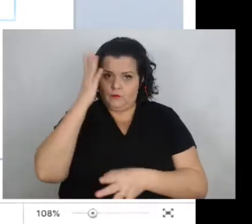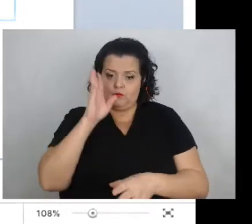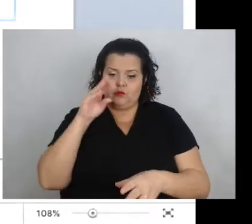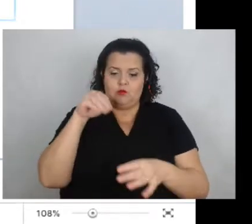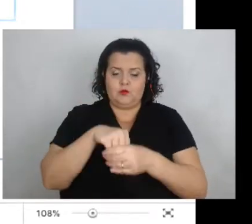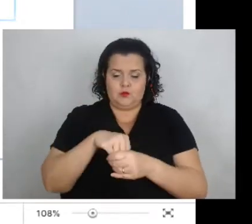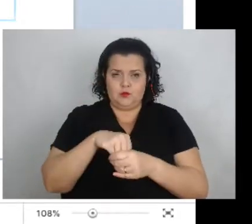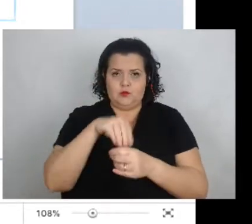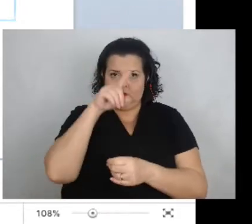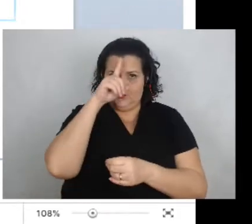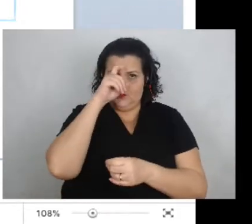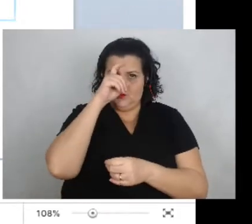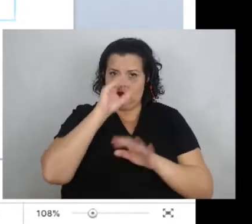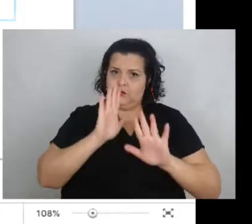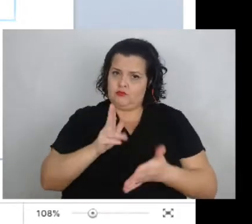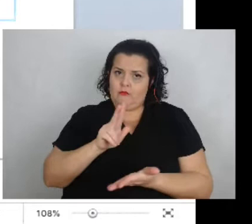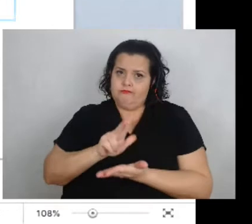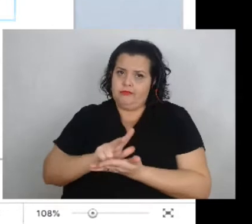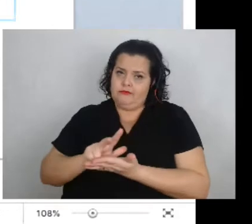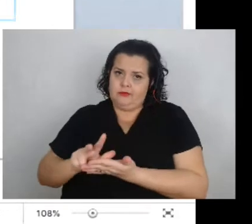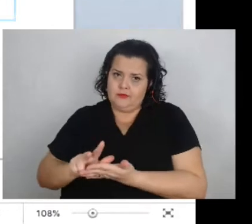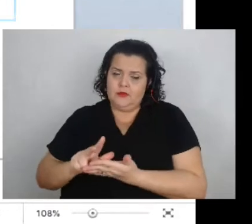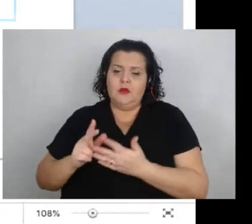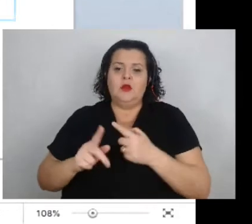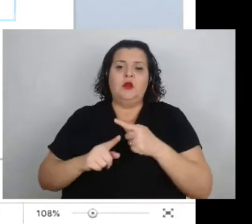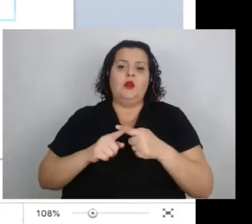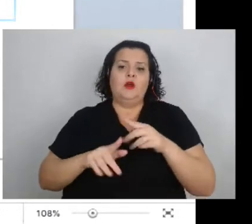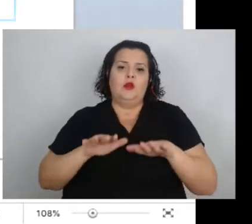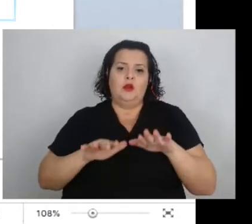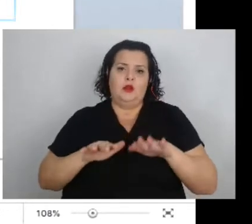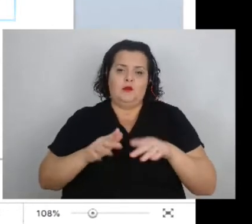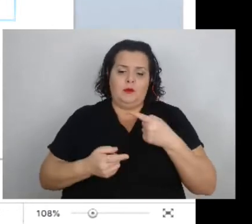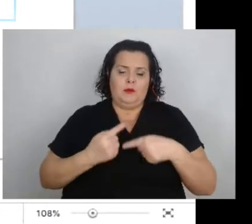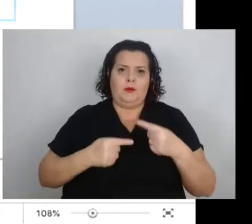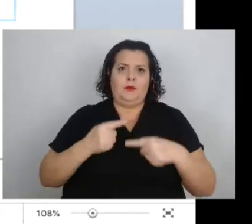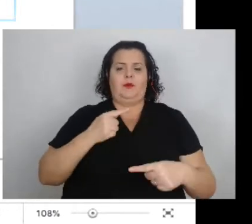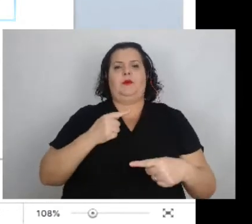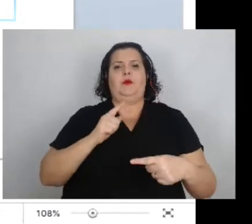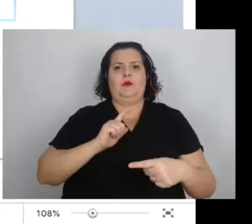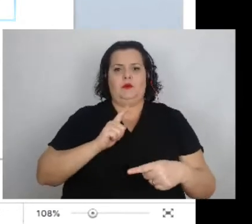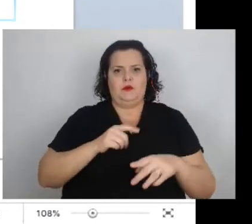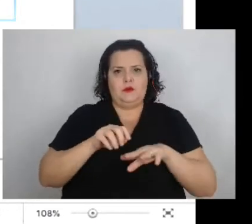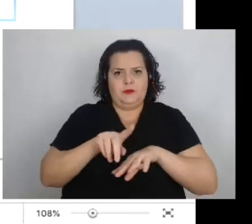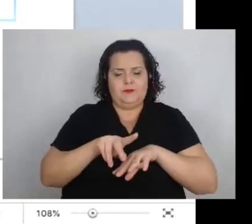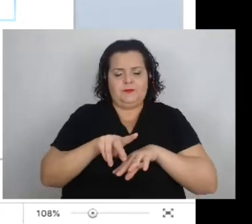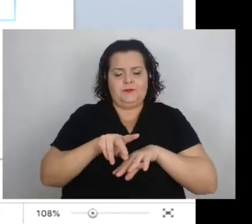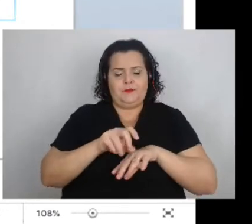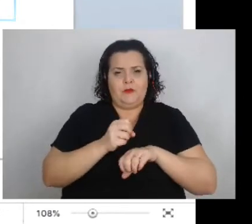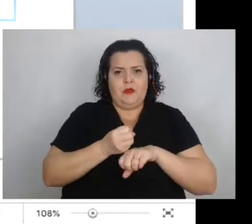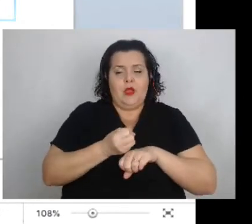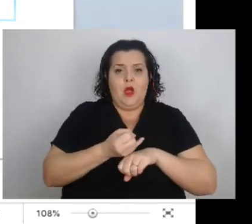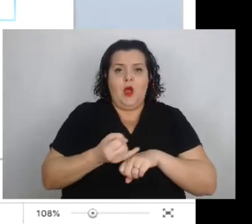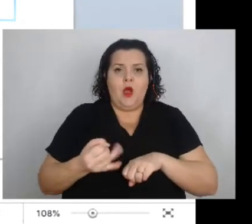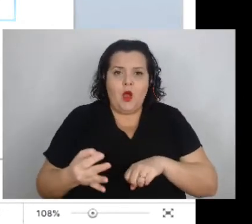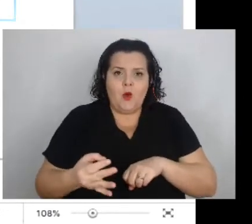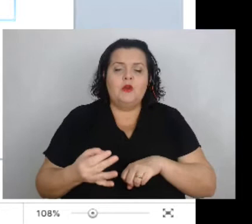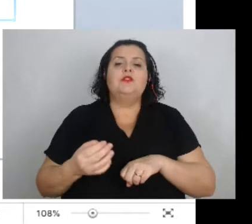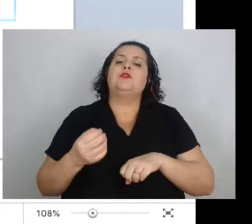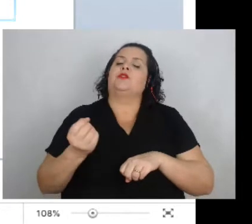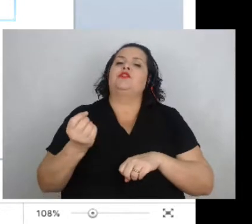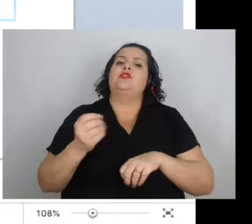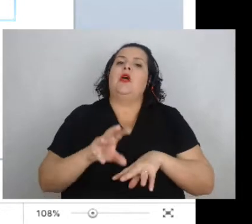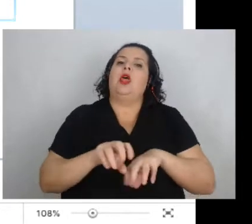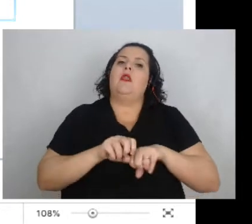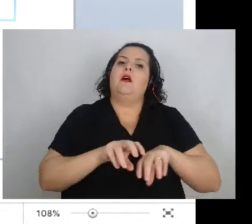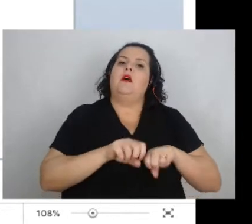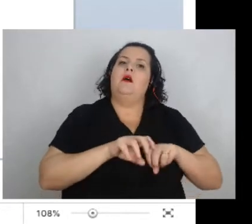vezes esses pacientes fazem uma recrudescência da carga viral, então não necessariamente vai ter uma carga viral baixa